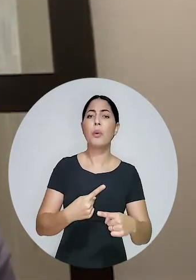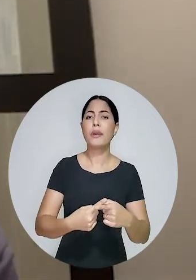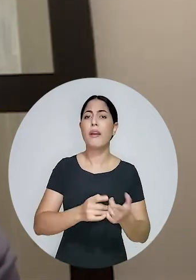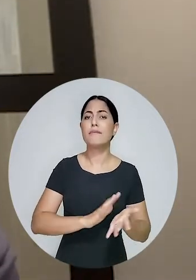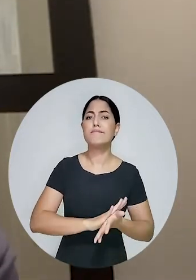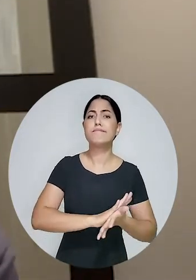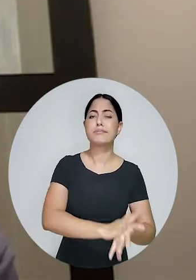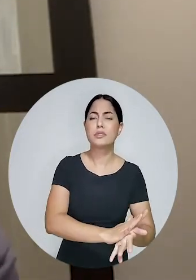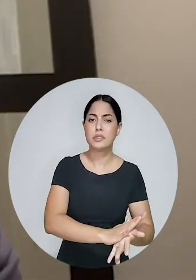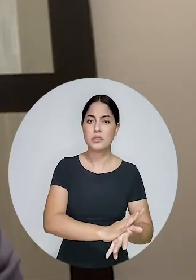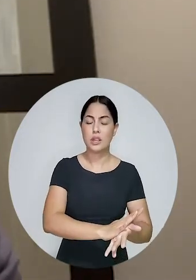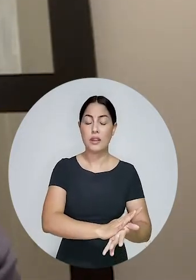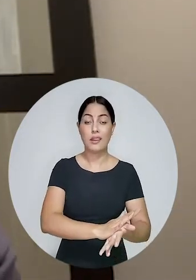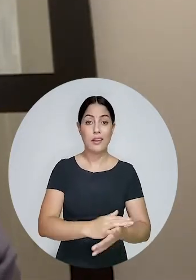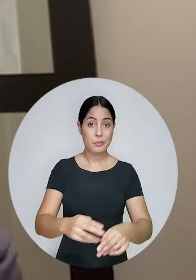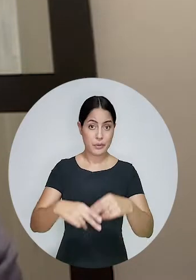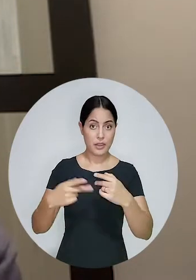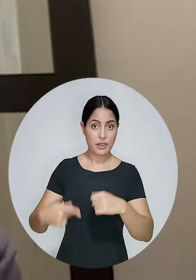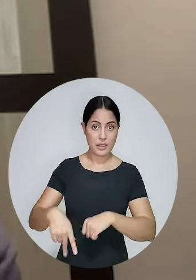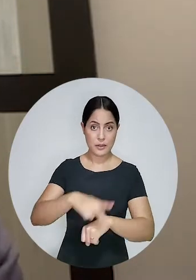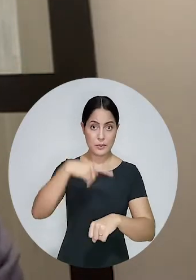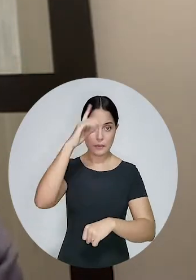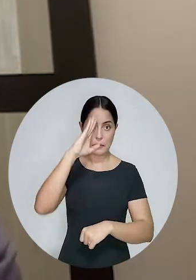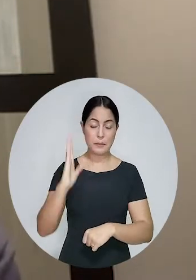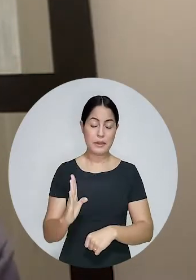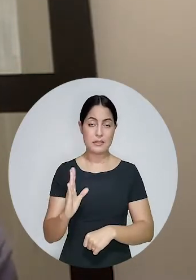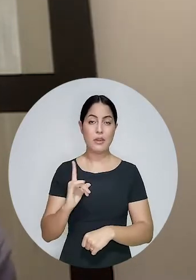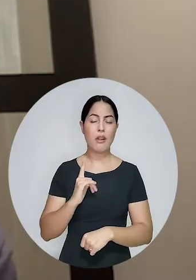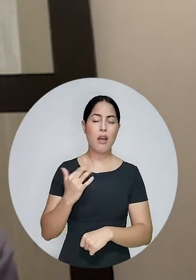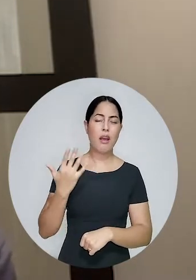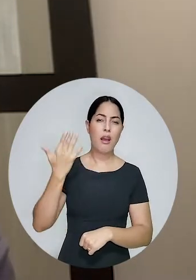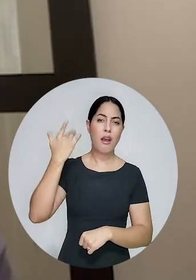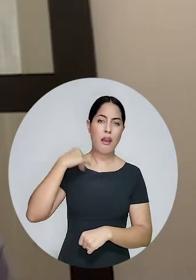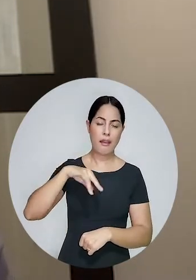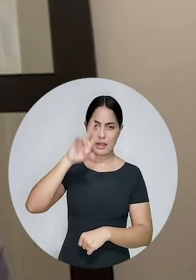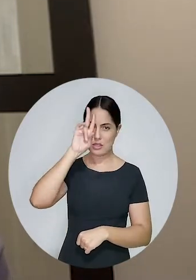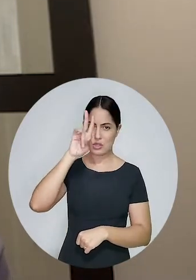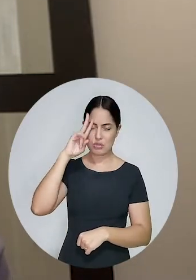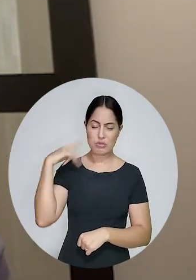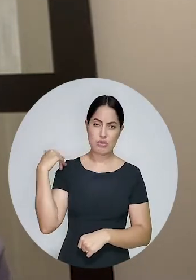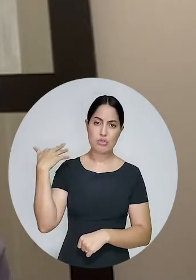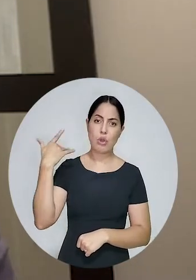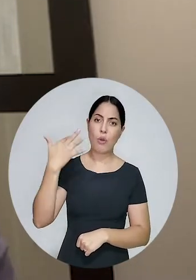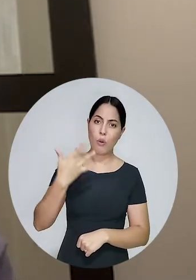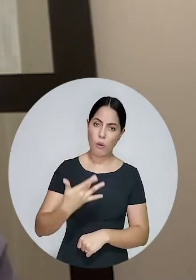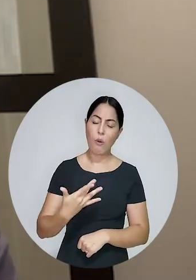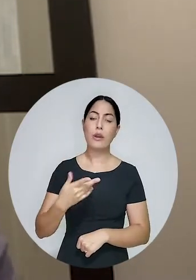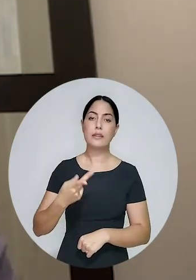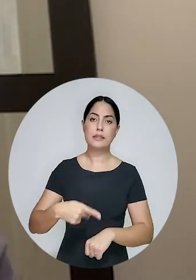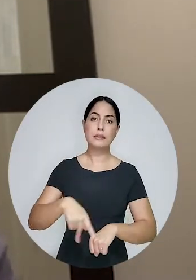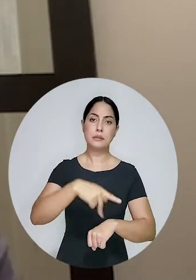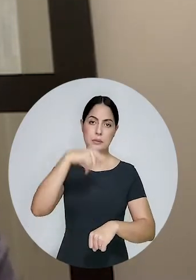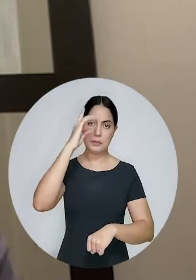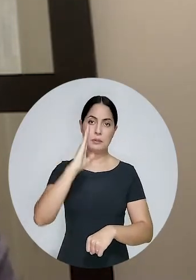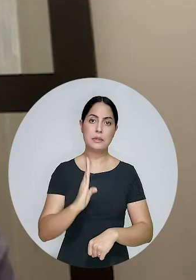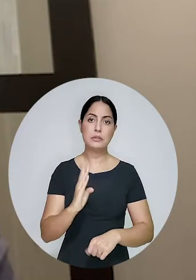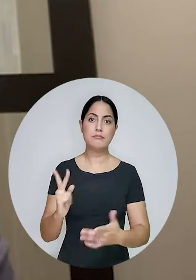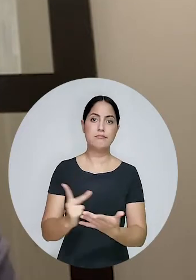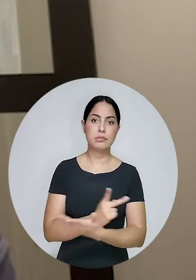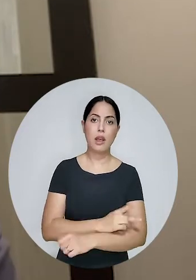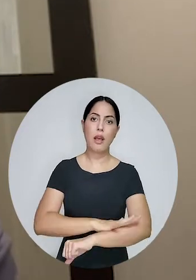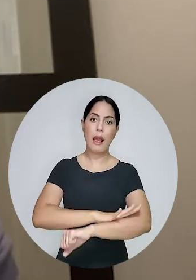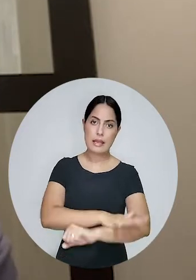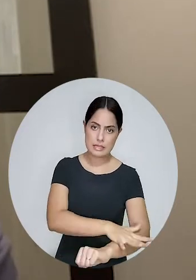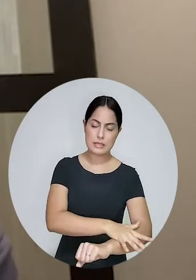para tal discriminação e tal foco é porque o Brasil ele tem uma formação histórica racista. Desde o Brasil colonial, em